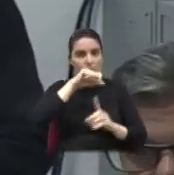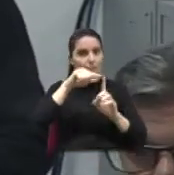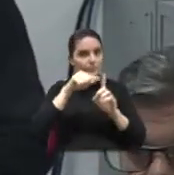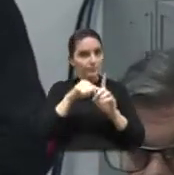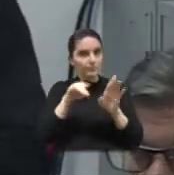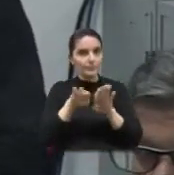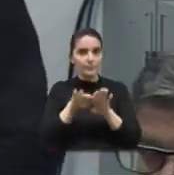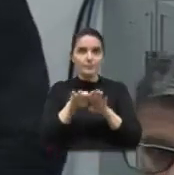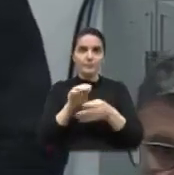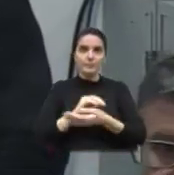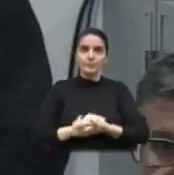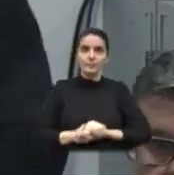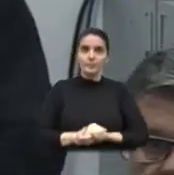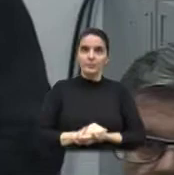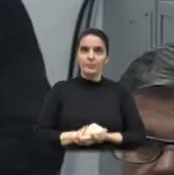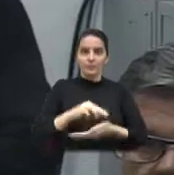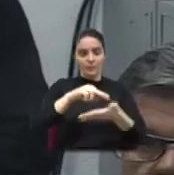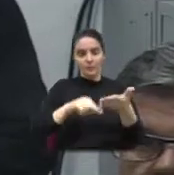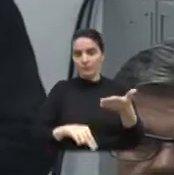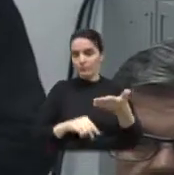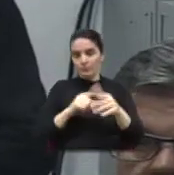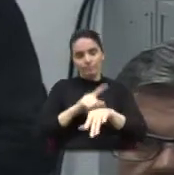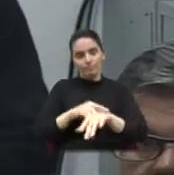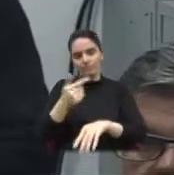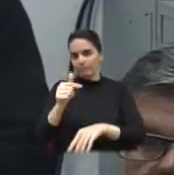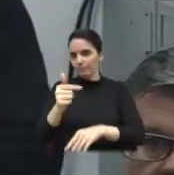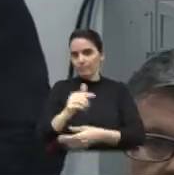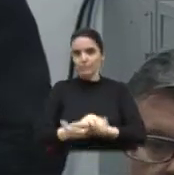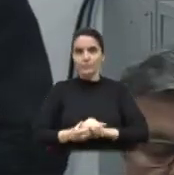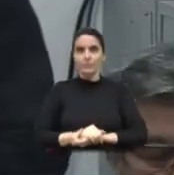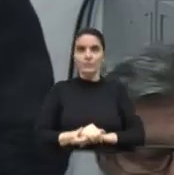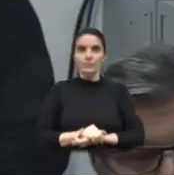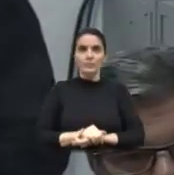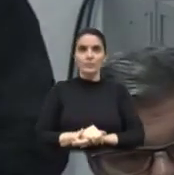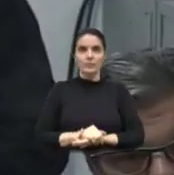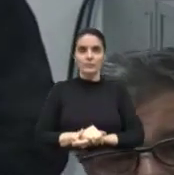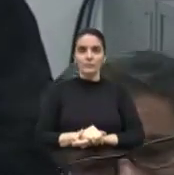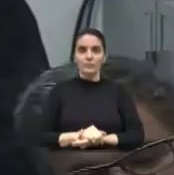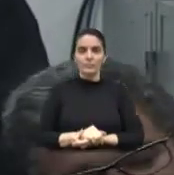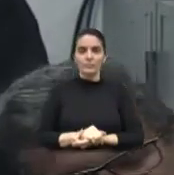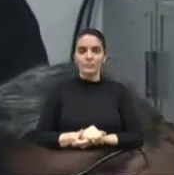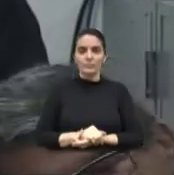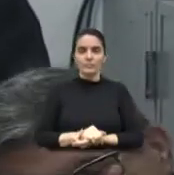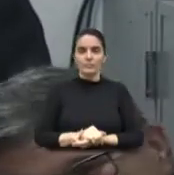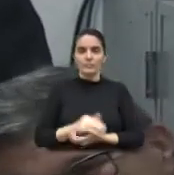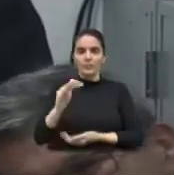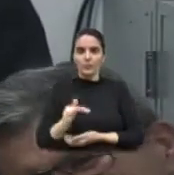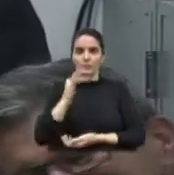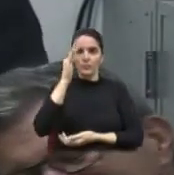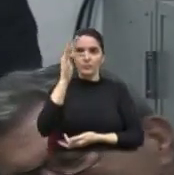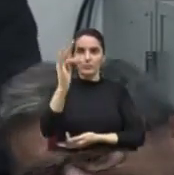aqui alguns considerandos, eu acho que não vou ter muito tempo. Eu acho que numa próxima